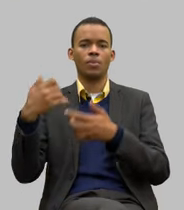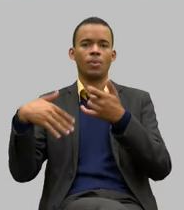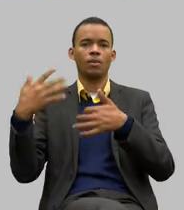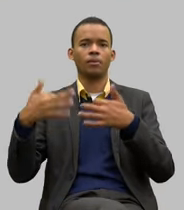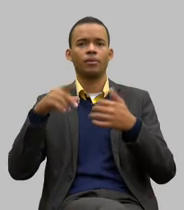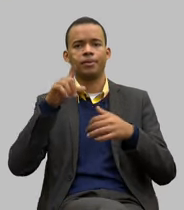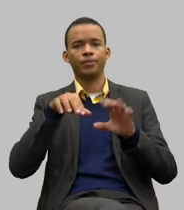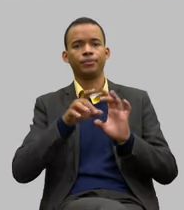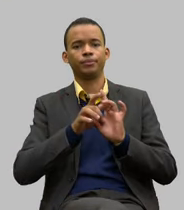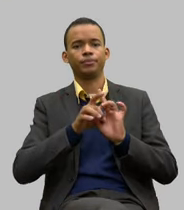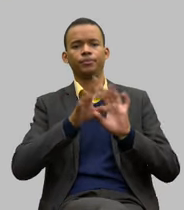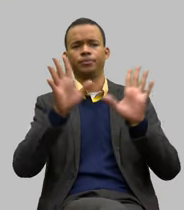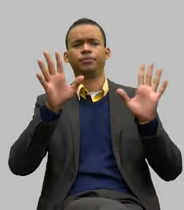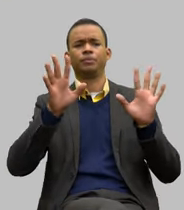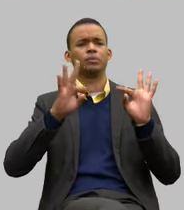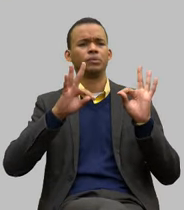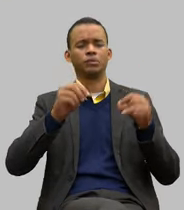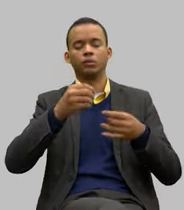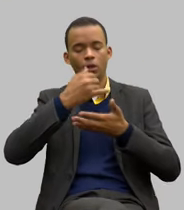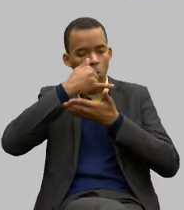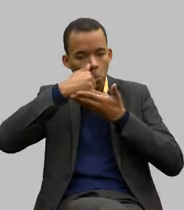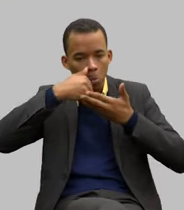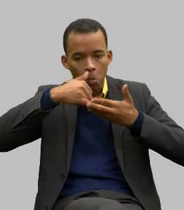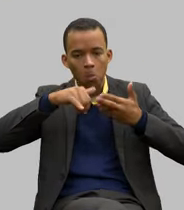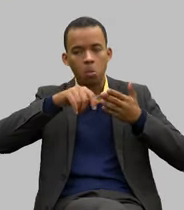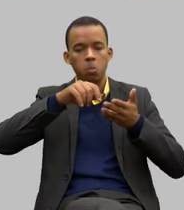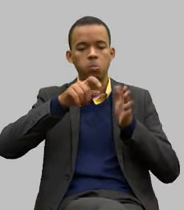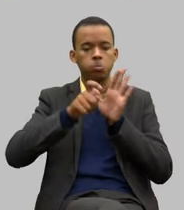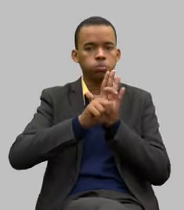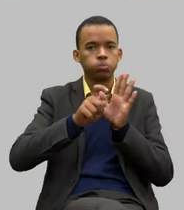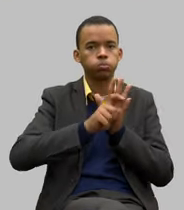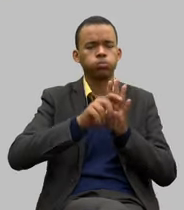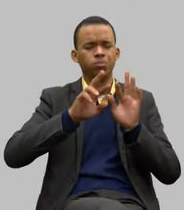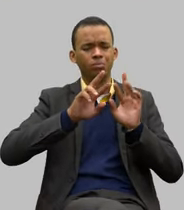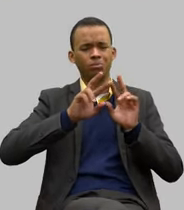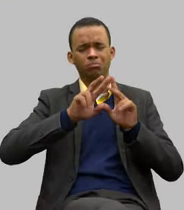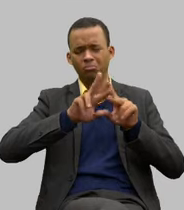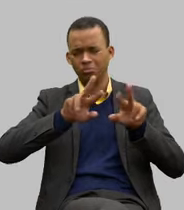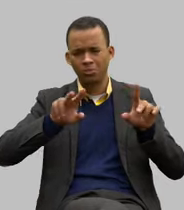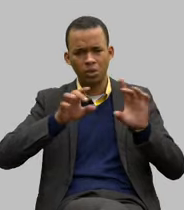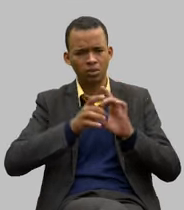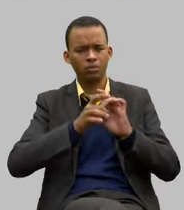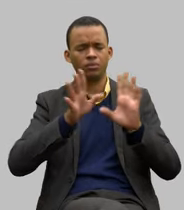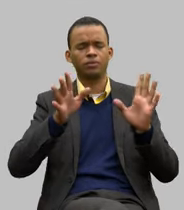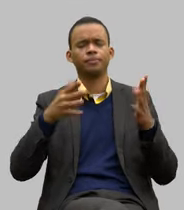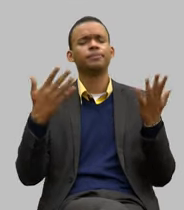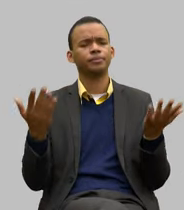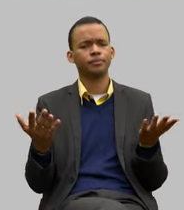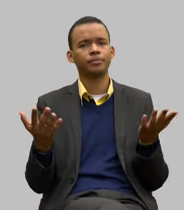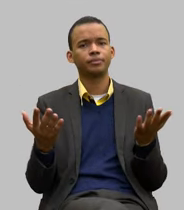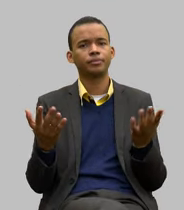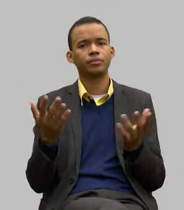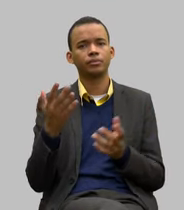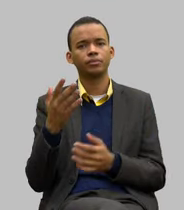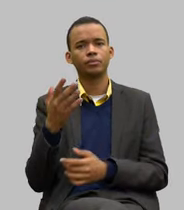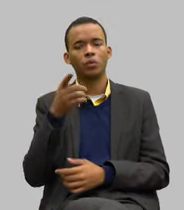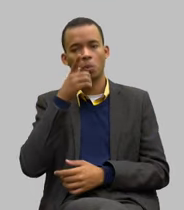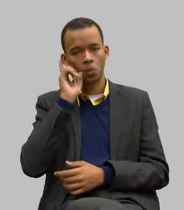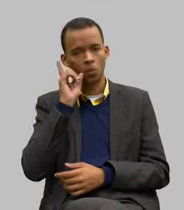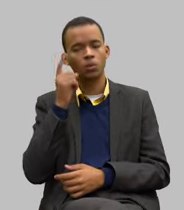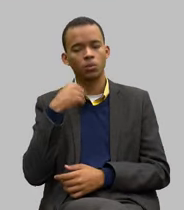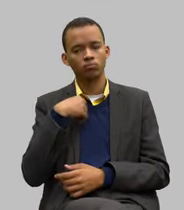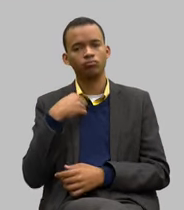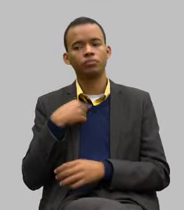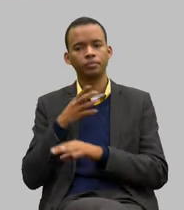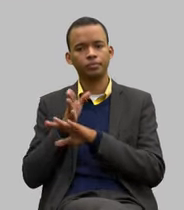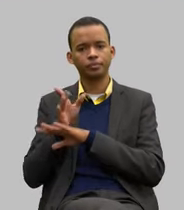era todo tipo de droga Sim essas pessoas secretárias Ontem eu fiz uma um registro na comissão de